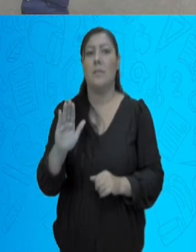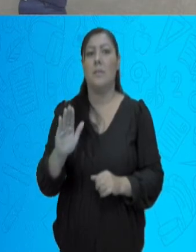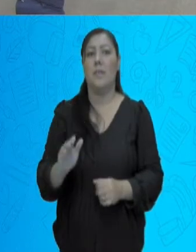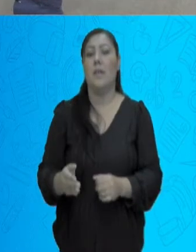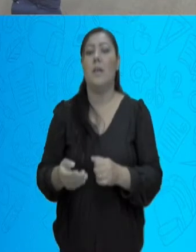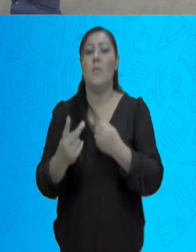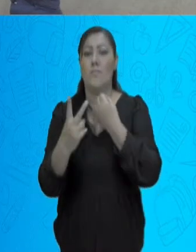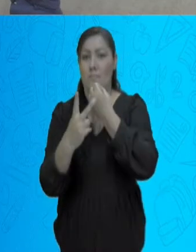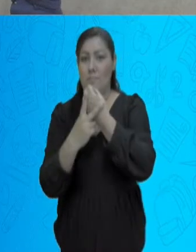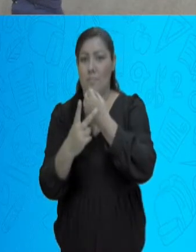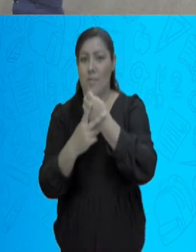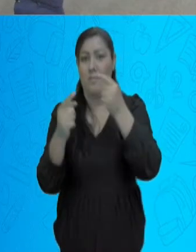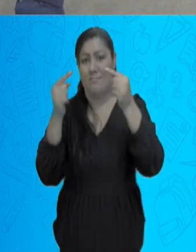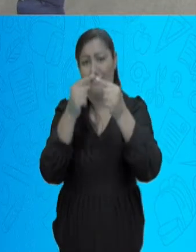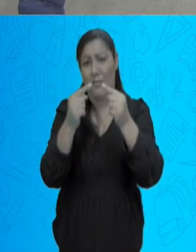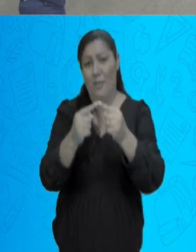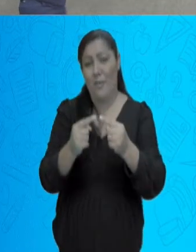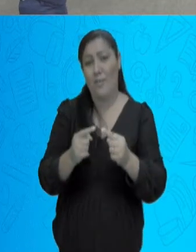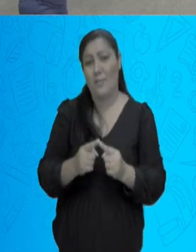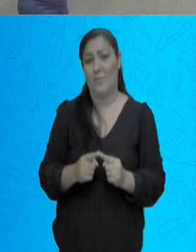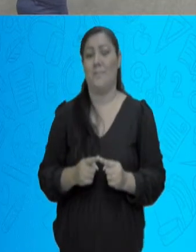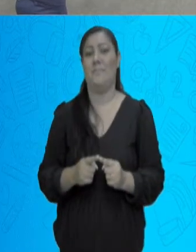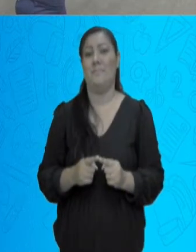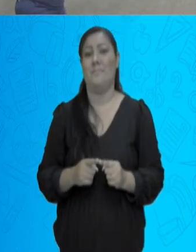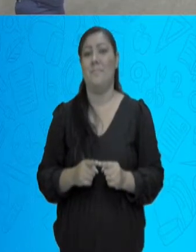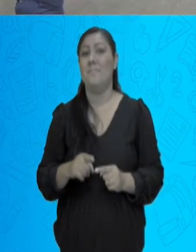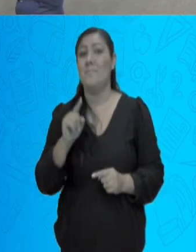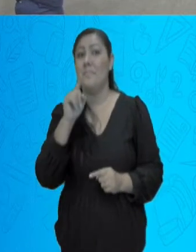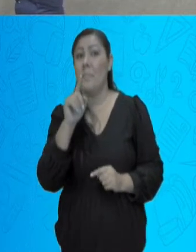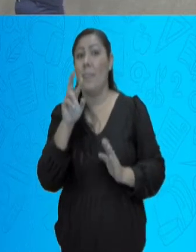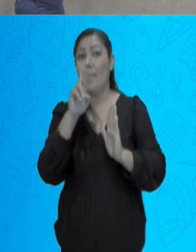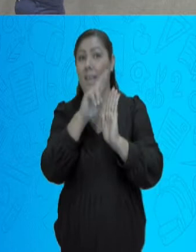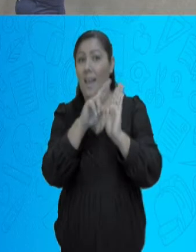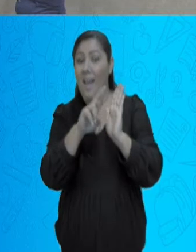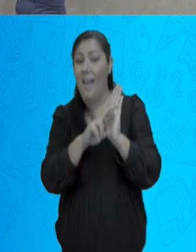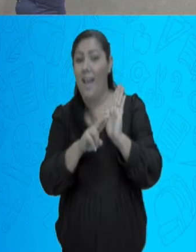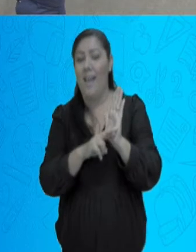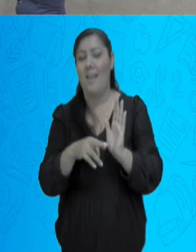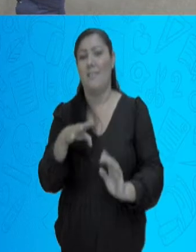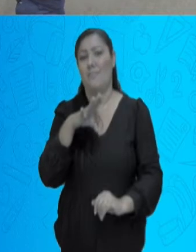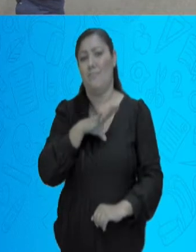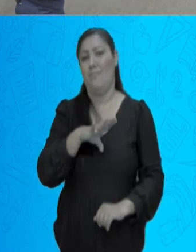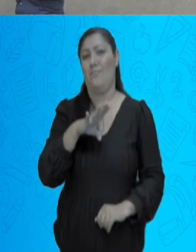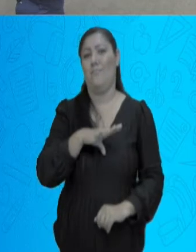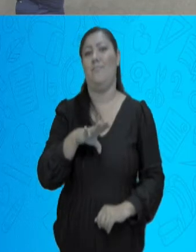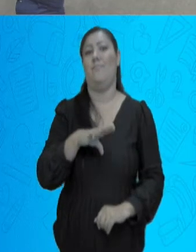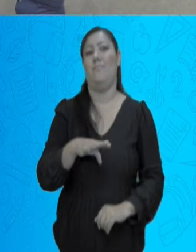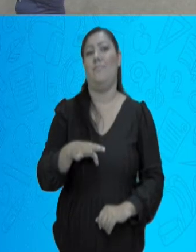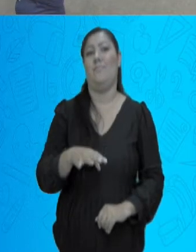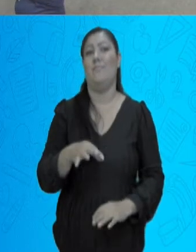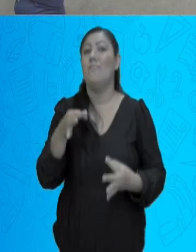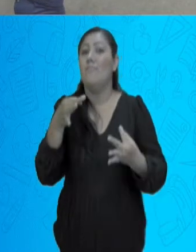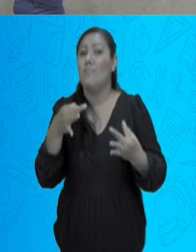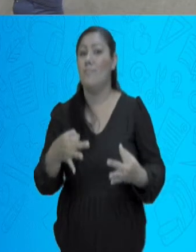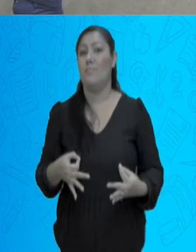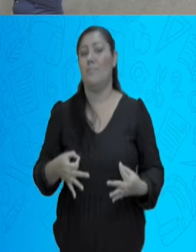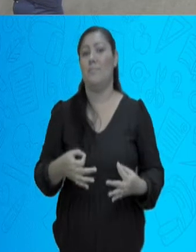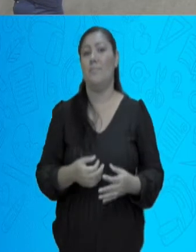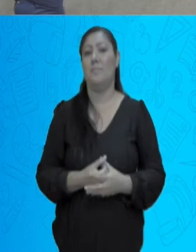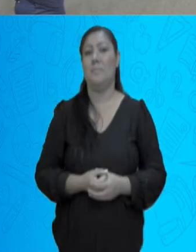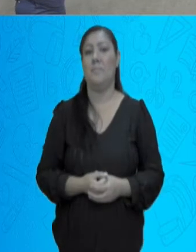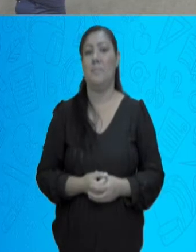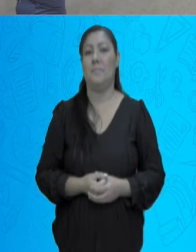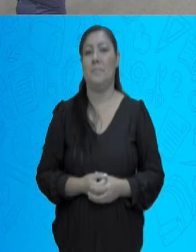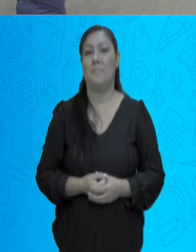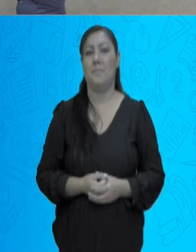indicativo. Já nós vamos falar um pouco mais sobre esse tempo, né? E o que é que expressa esse modo indicativo. Mas